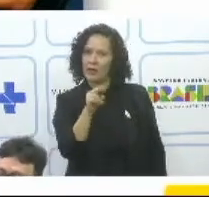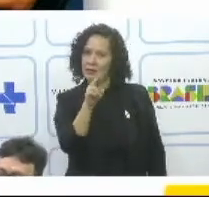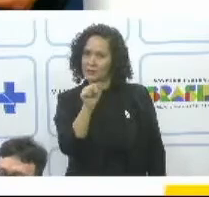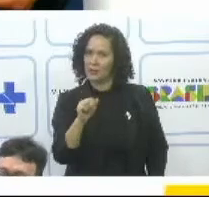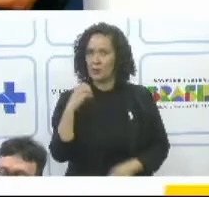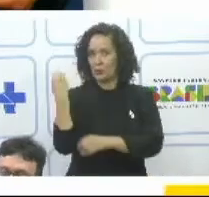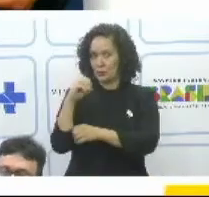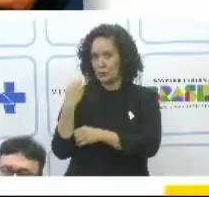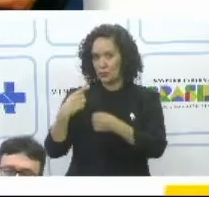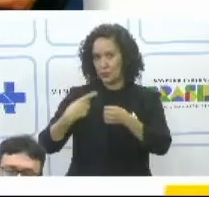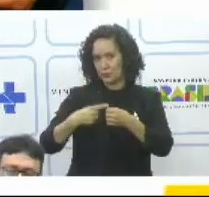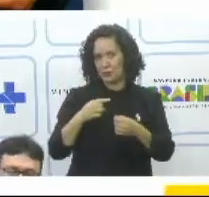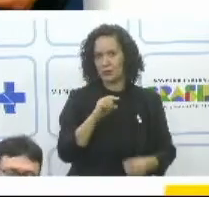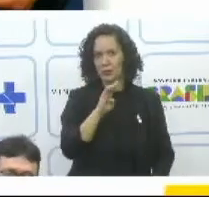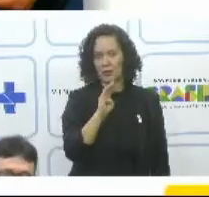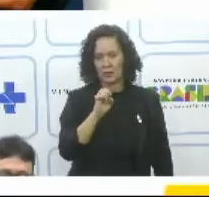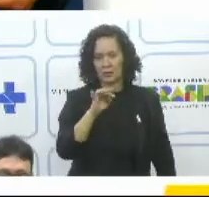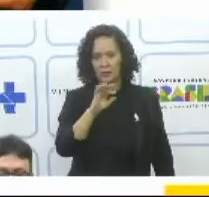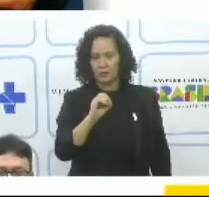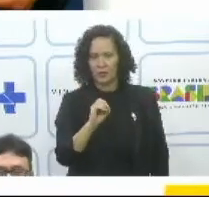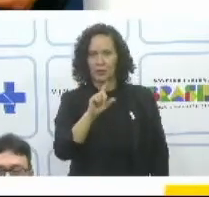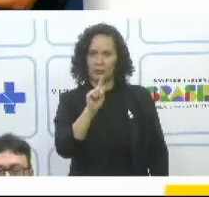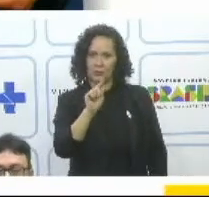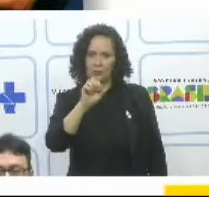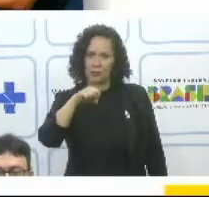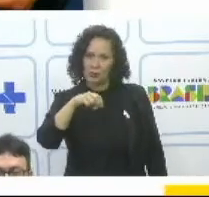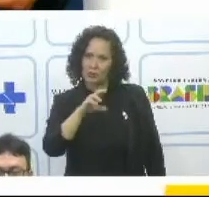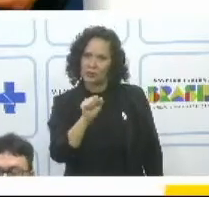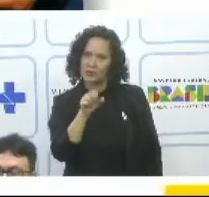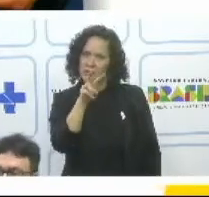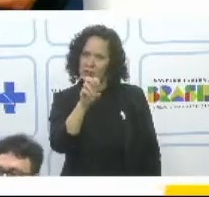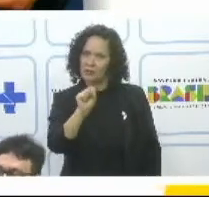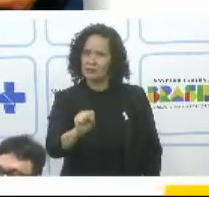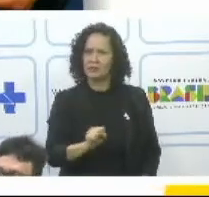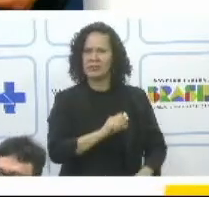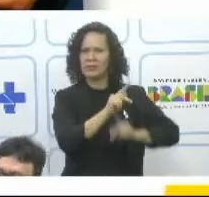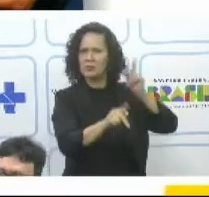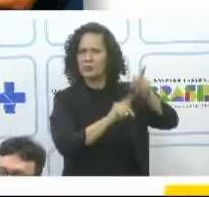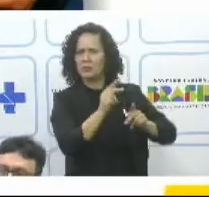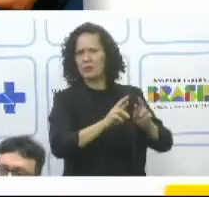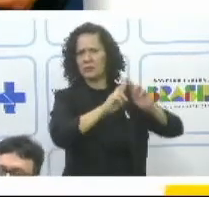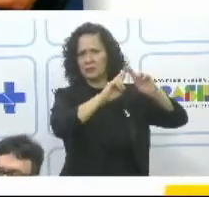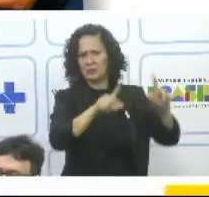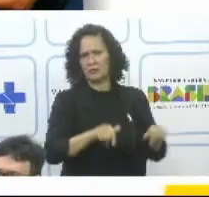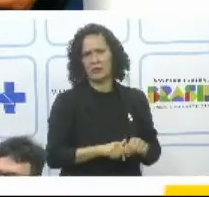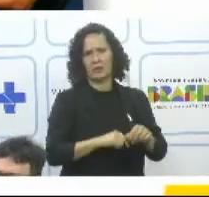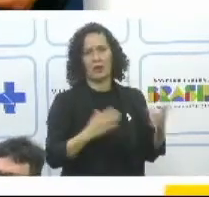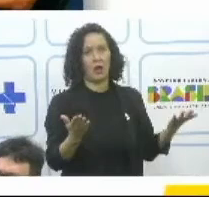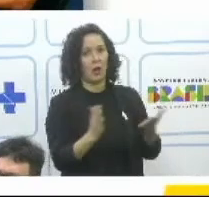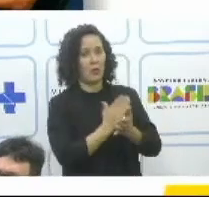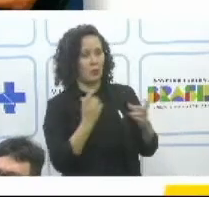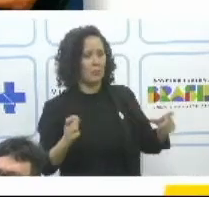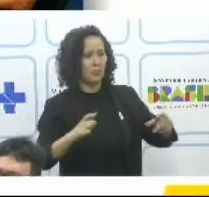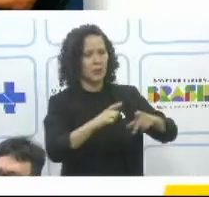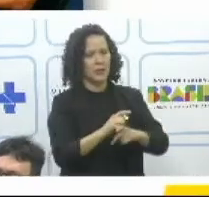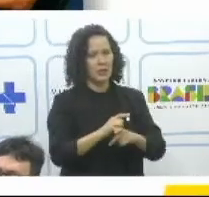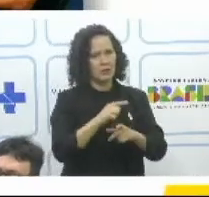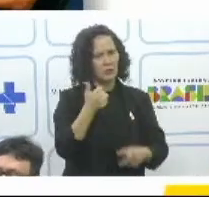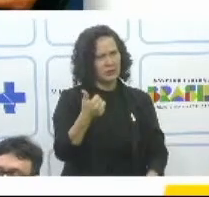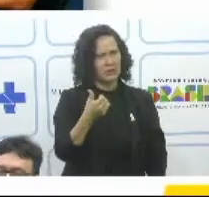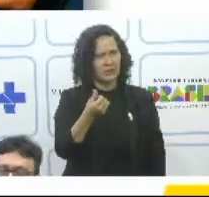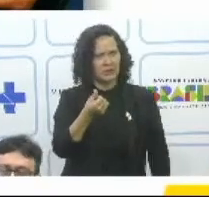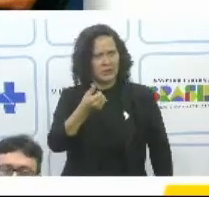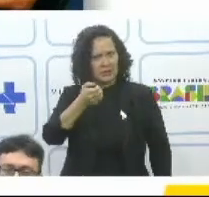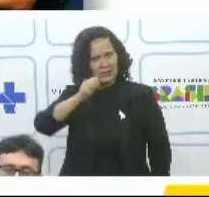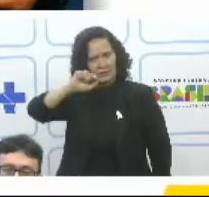características bem diferentes, né? Um com cerca de 18 mil habitantes, outro com 60 mil, outro com mais de, né, acho que 160 mil habitantes